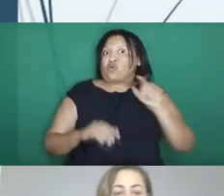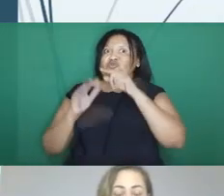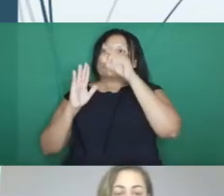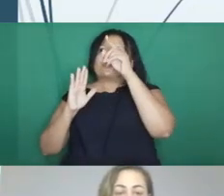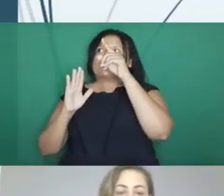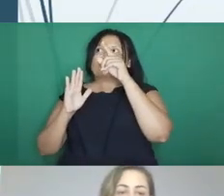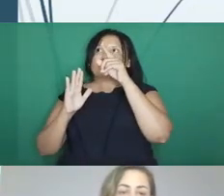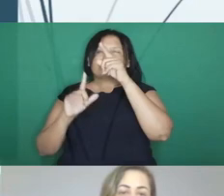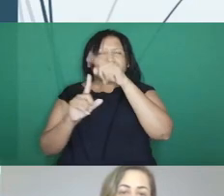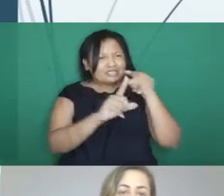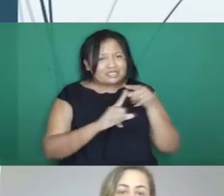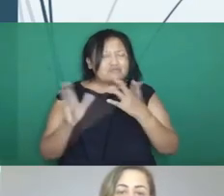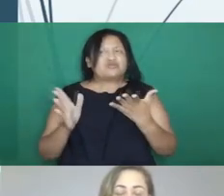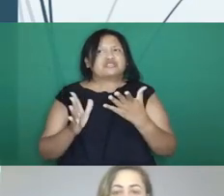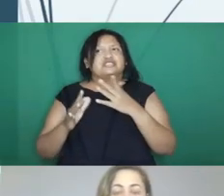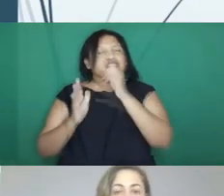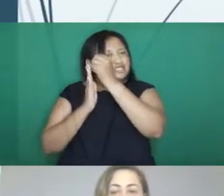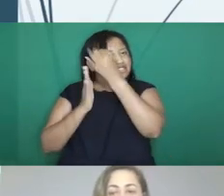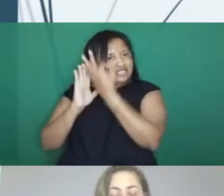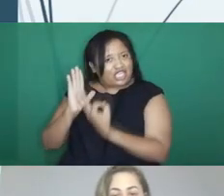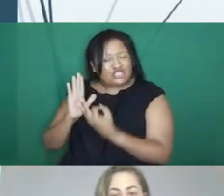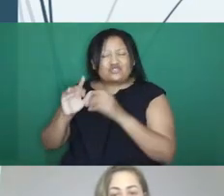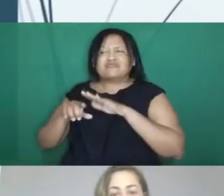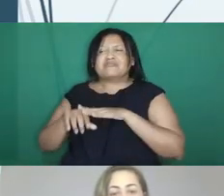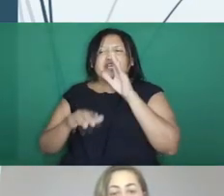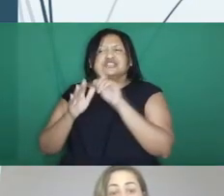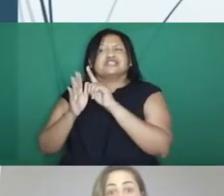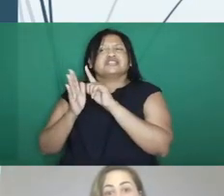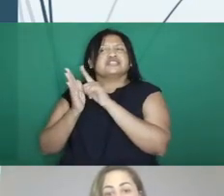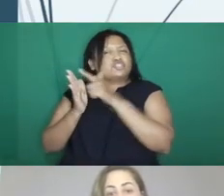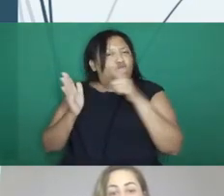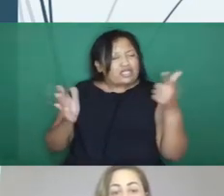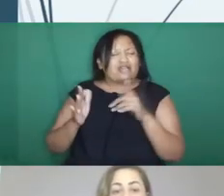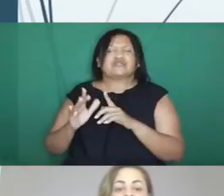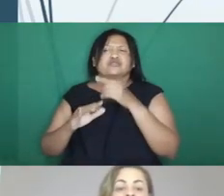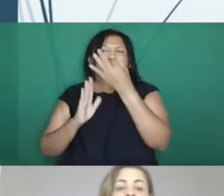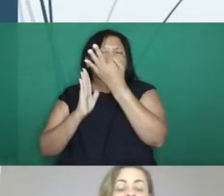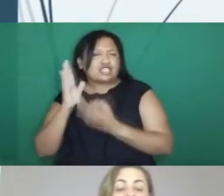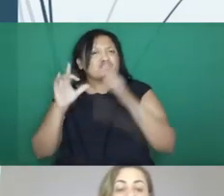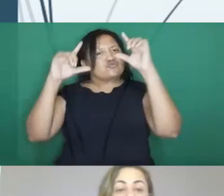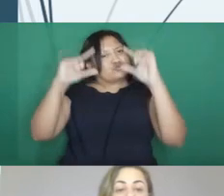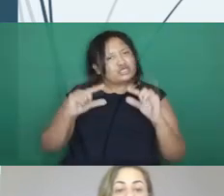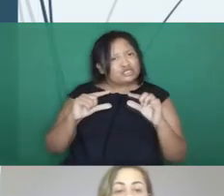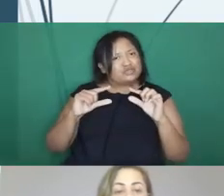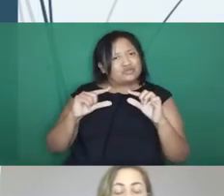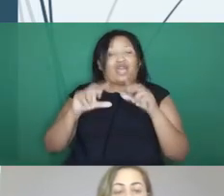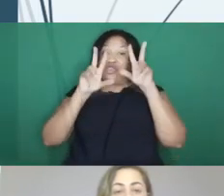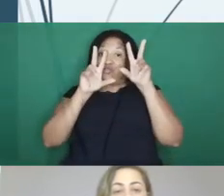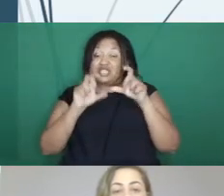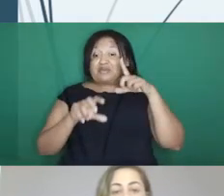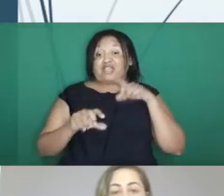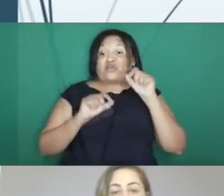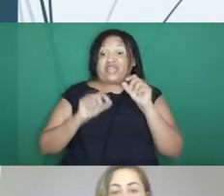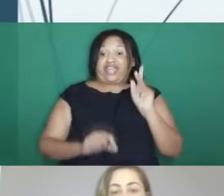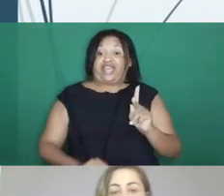de texto né que é um texto mais jornalístico ele traz uma informação é um texto curtinho E aí no título a gente tem lá